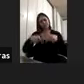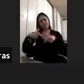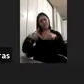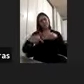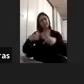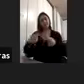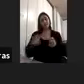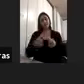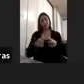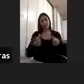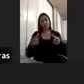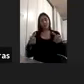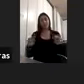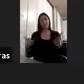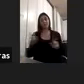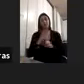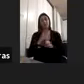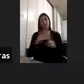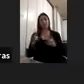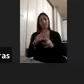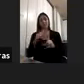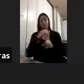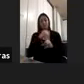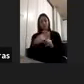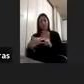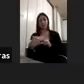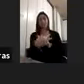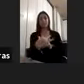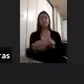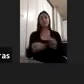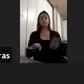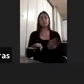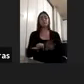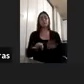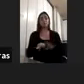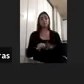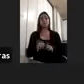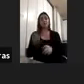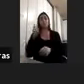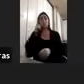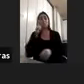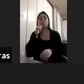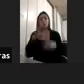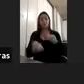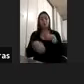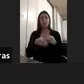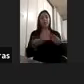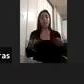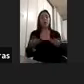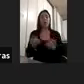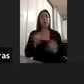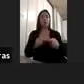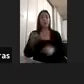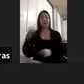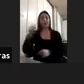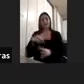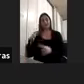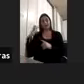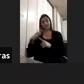suas relações na sociedade. Eu chego a dizer que o sindicato, aí no Paraná, ganhou a